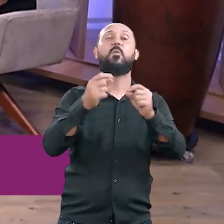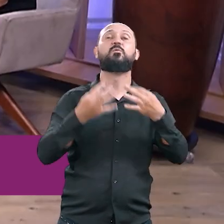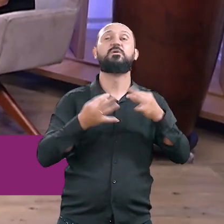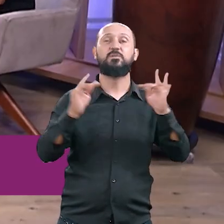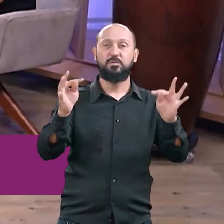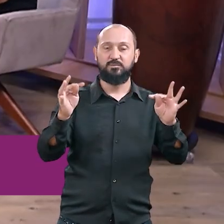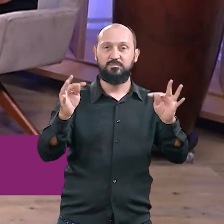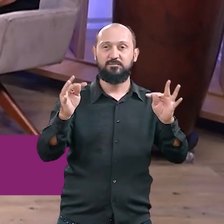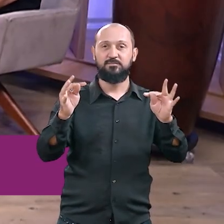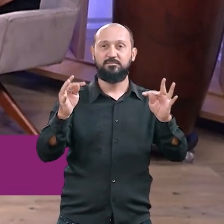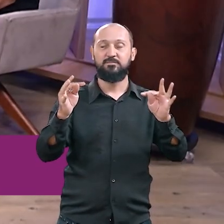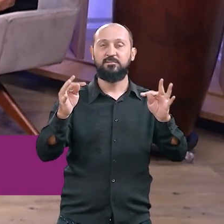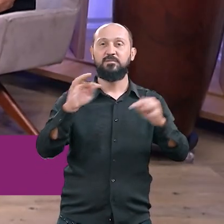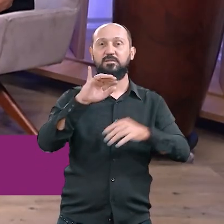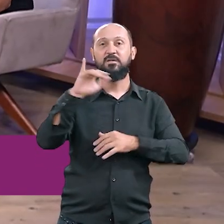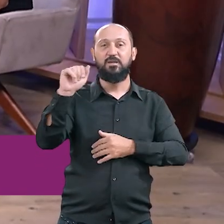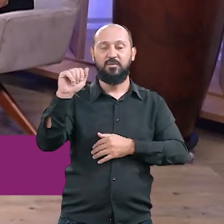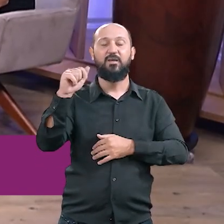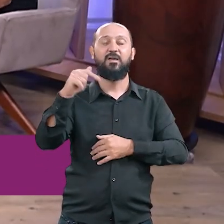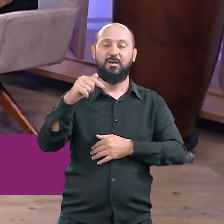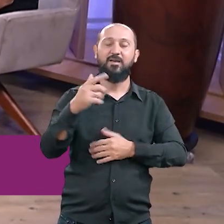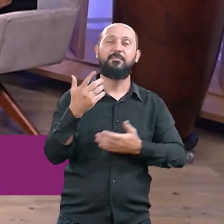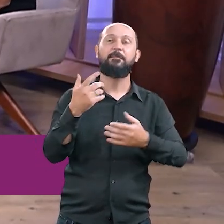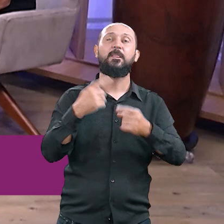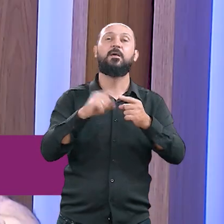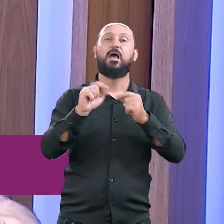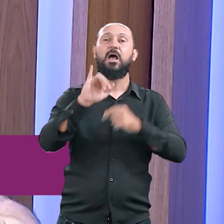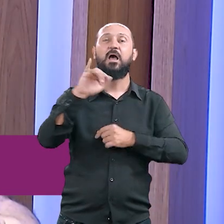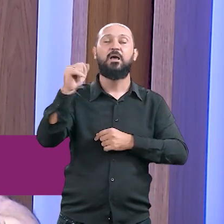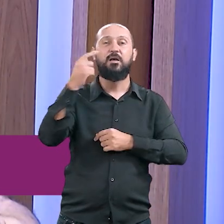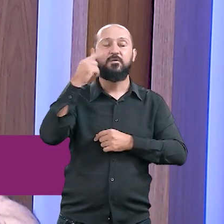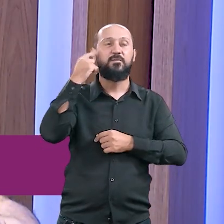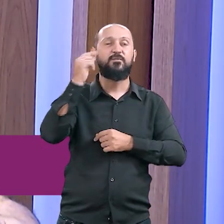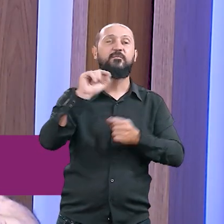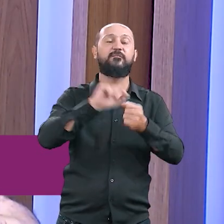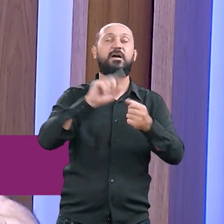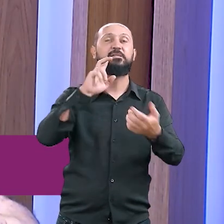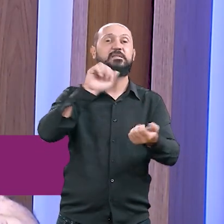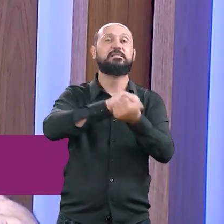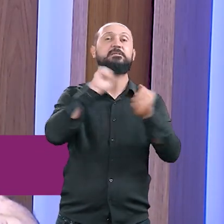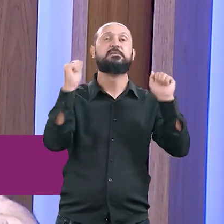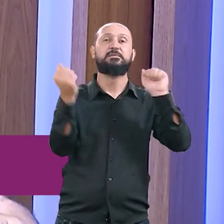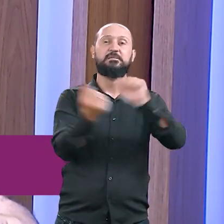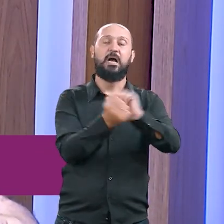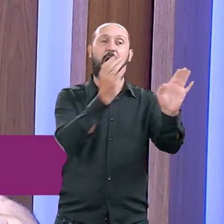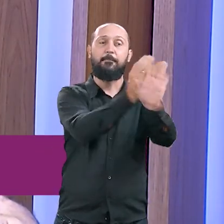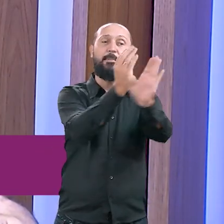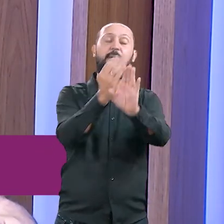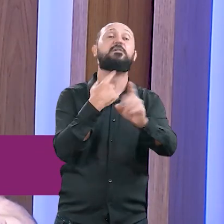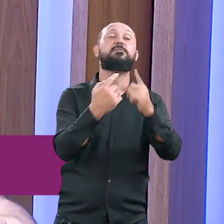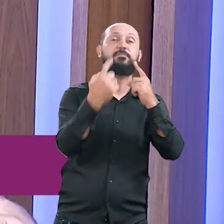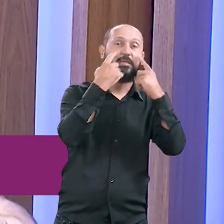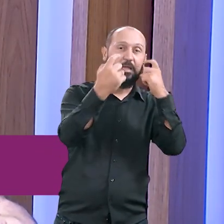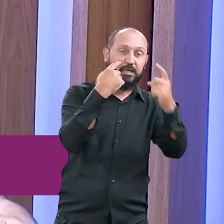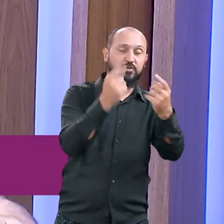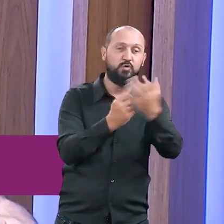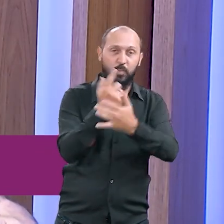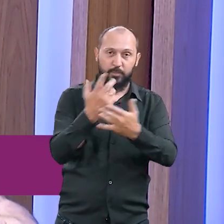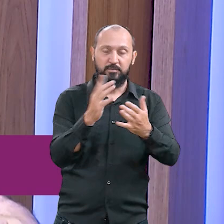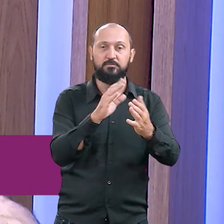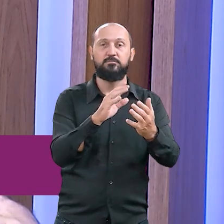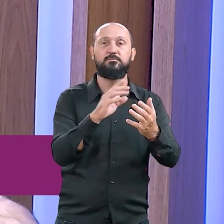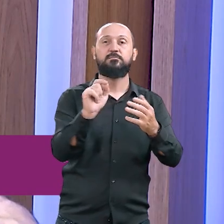ele também te dá a opção de não guardar histórico nenhum, de deletar esses dados se você já tiver um histórico, porque se você comprou